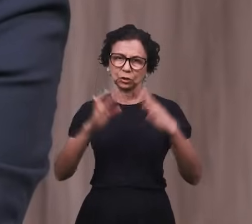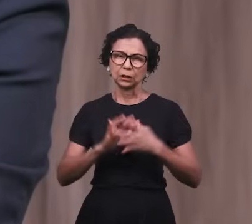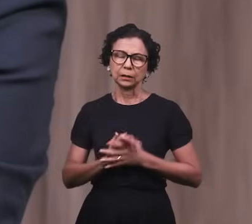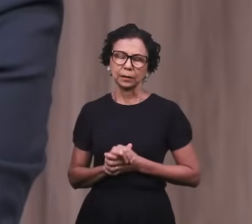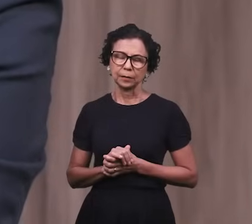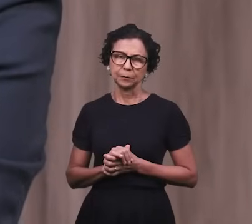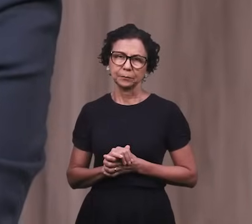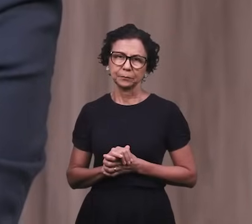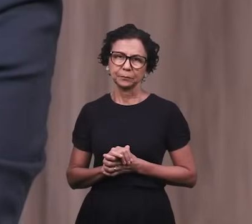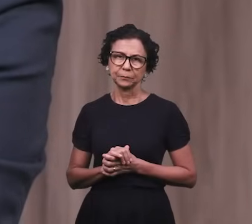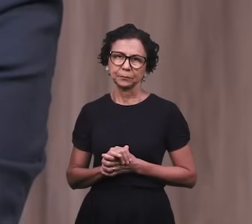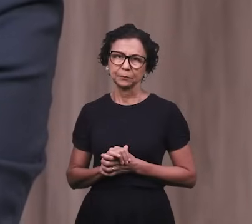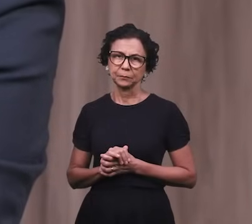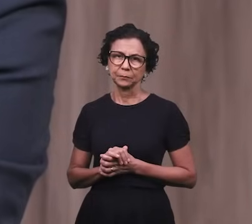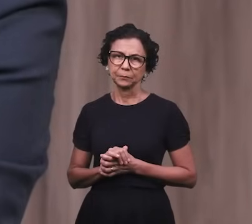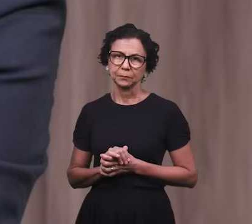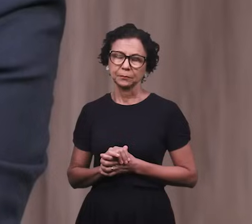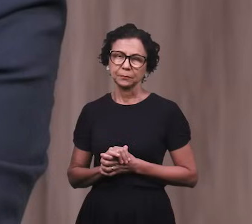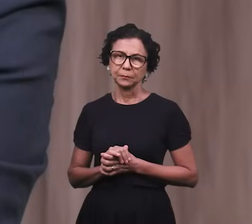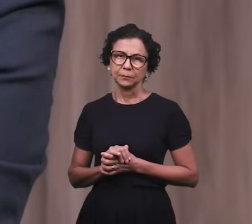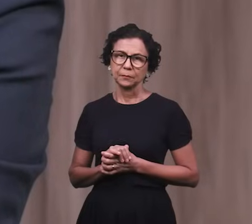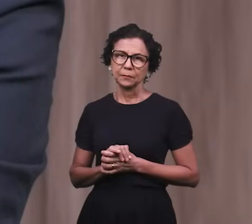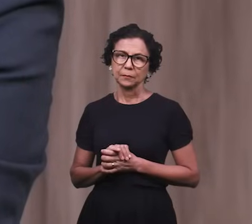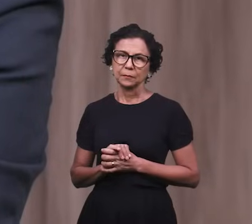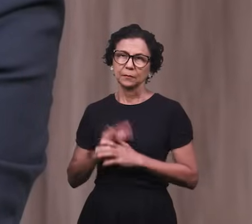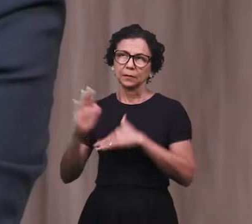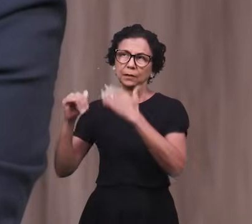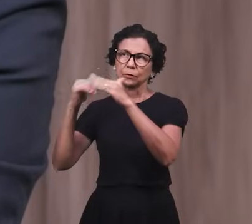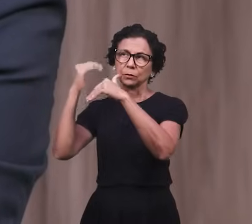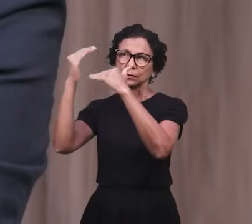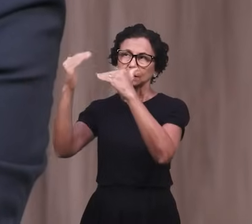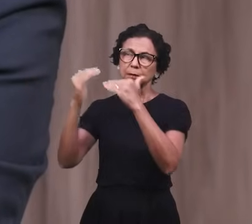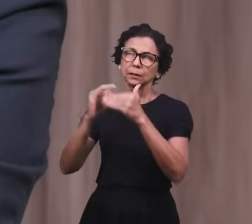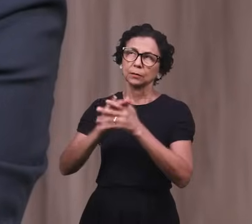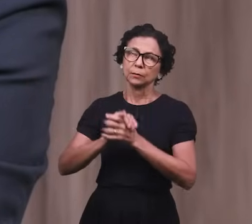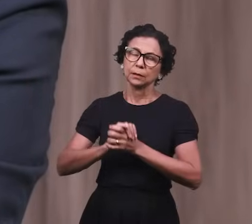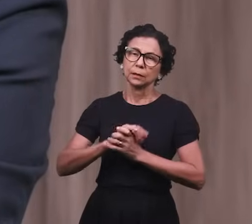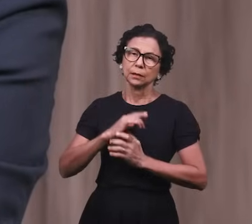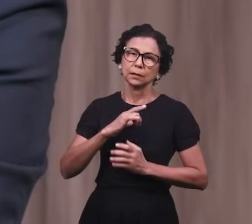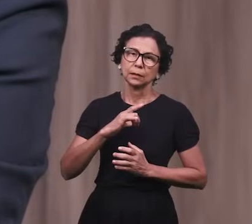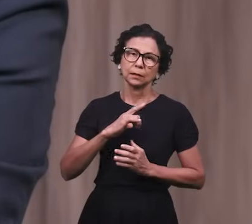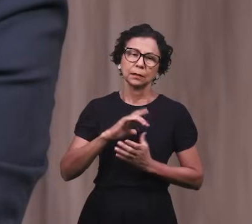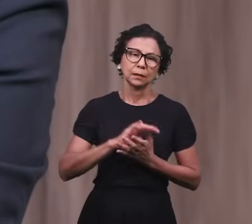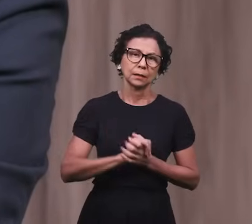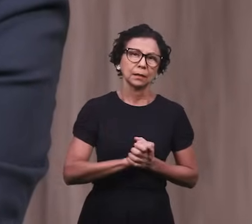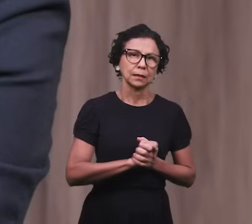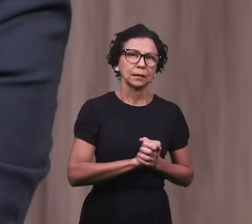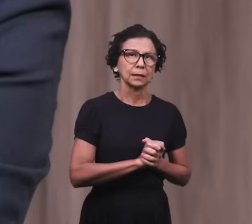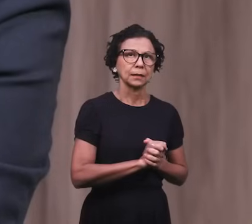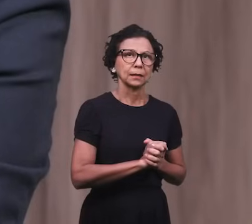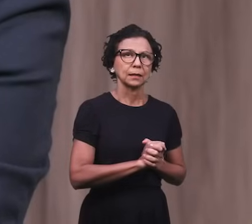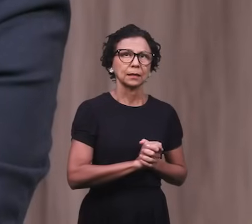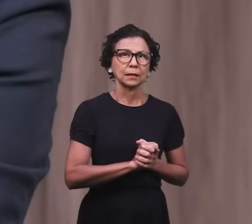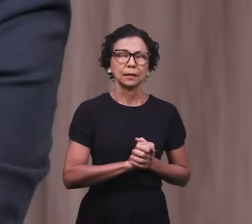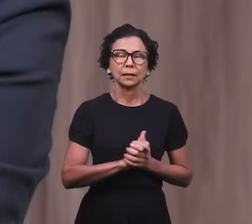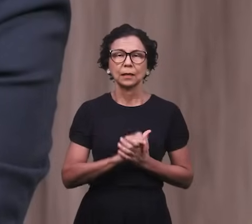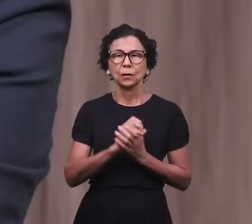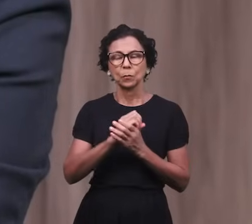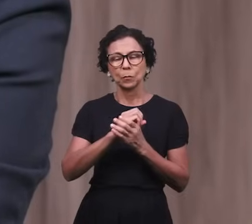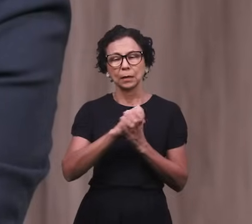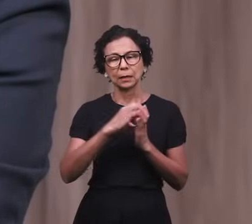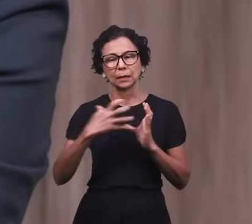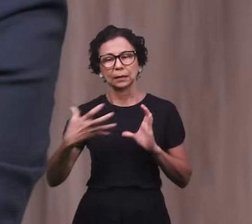tecnologia ela traz consigo uma característica que no meio acadêmico nós chamamos de